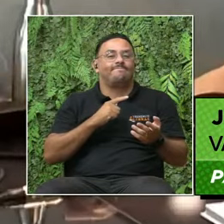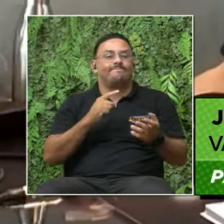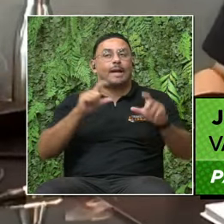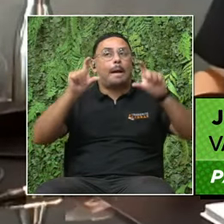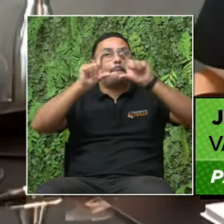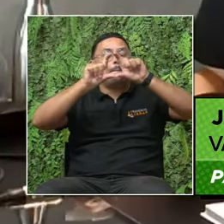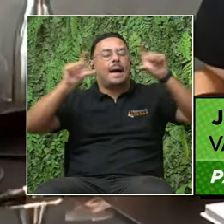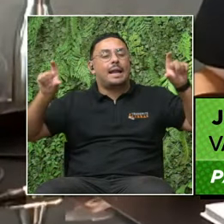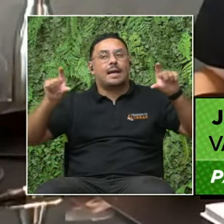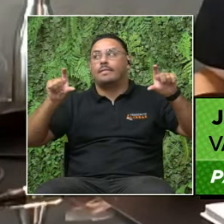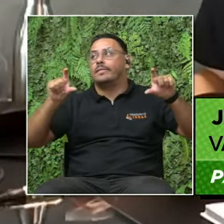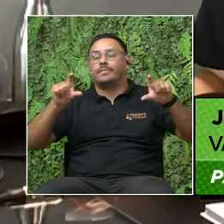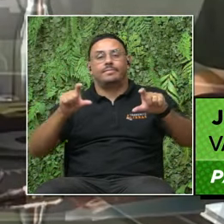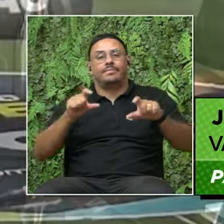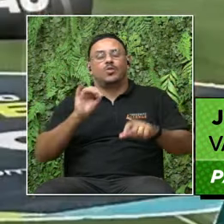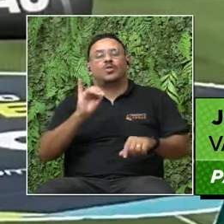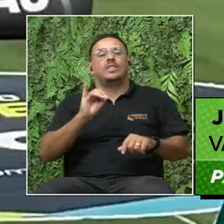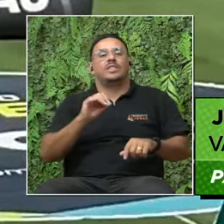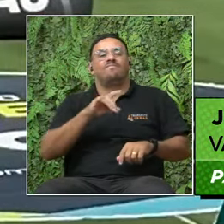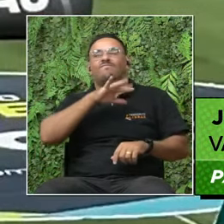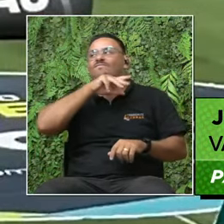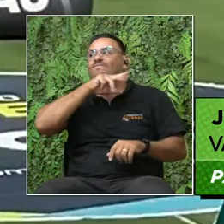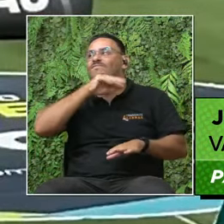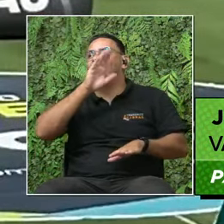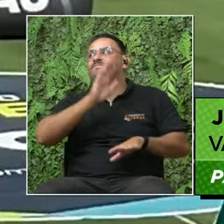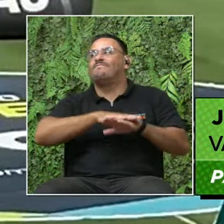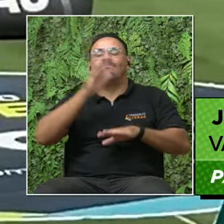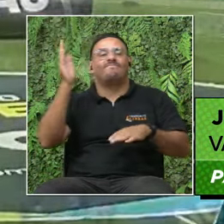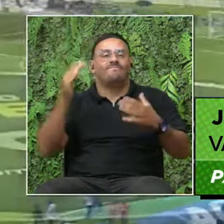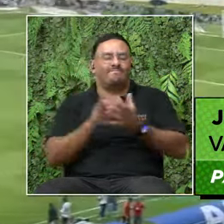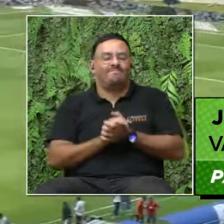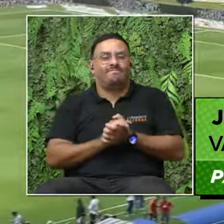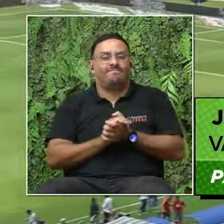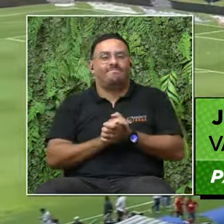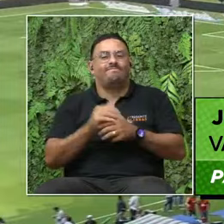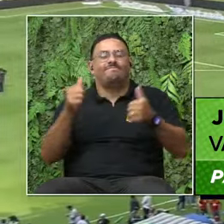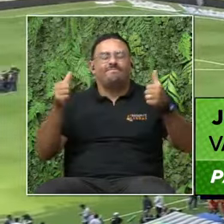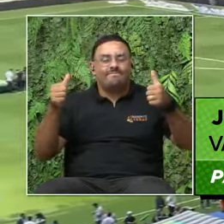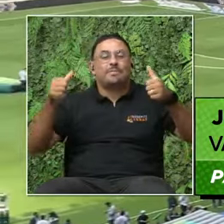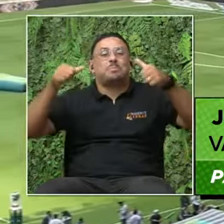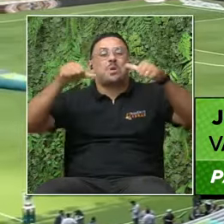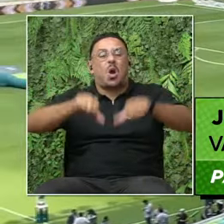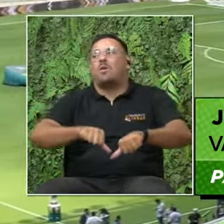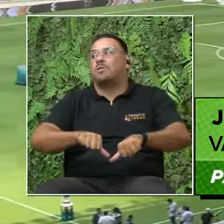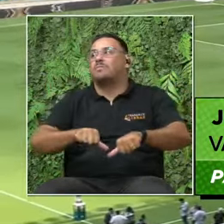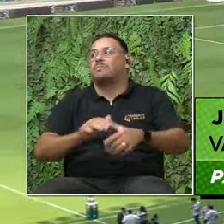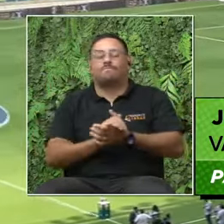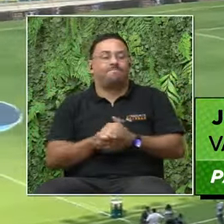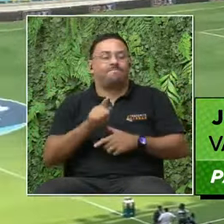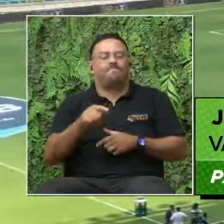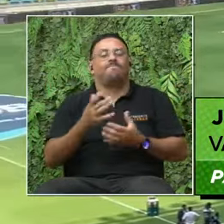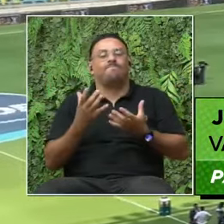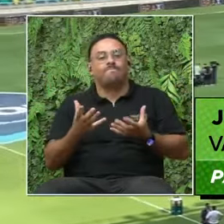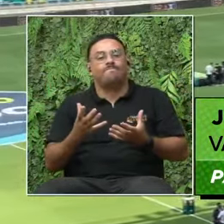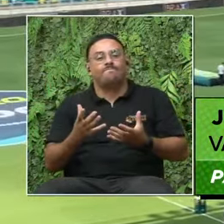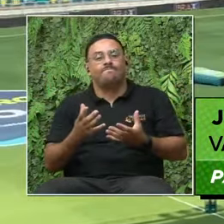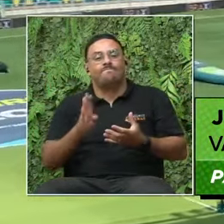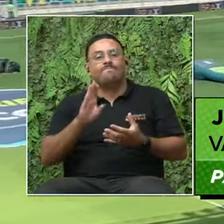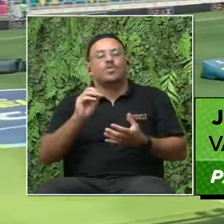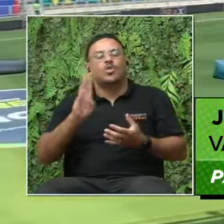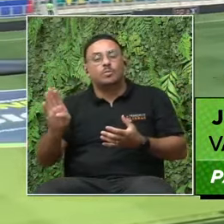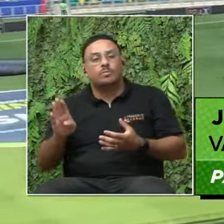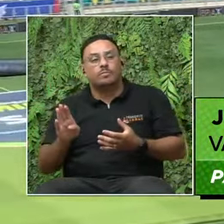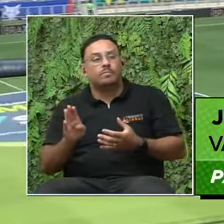técnico porcaria né mas Ô Bob Tá pior do que a gente pensa tá se você se você Bob